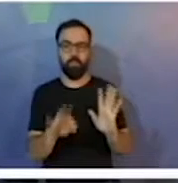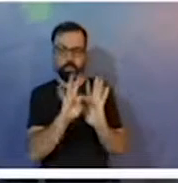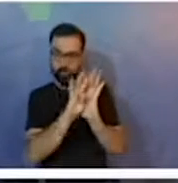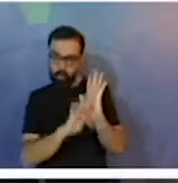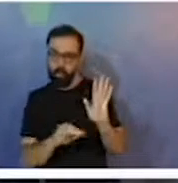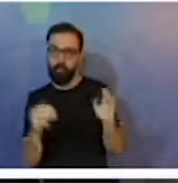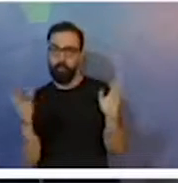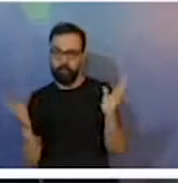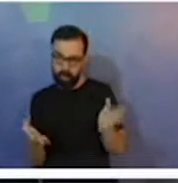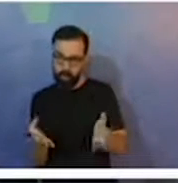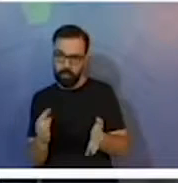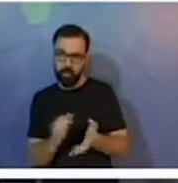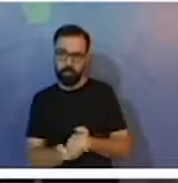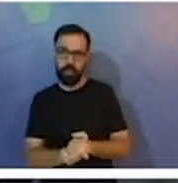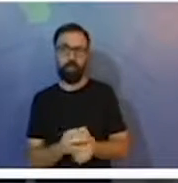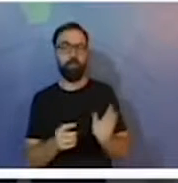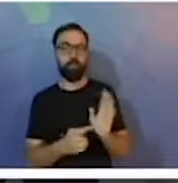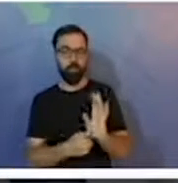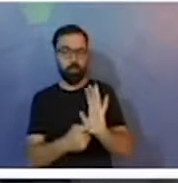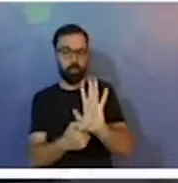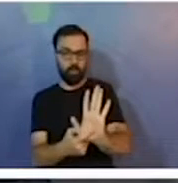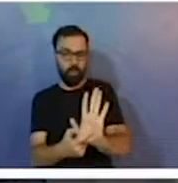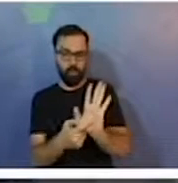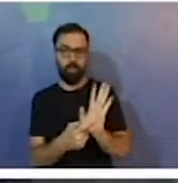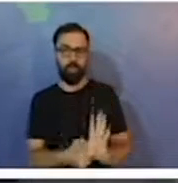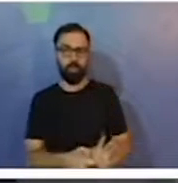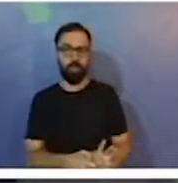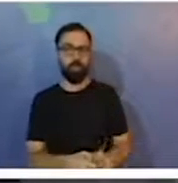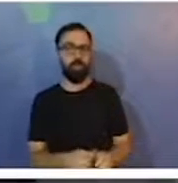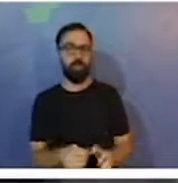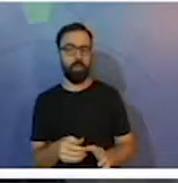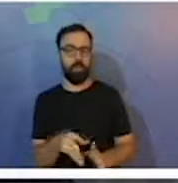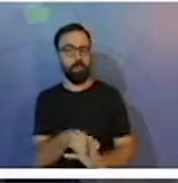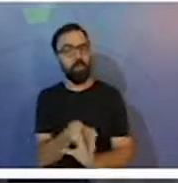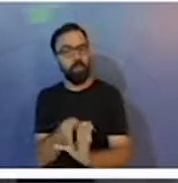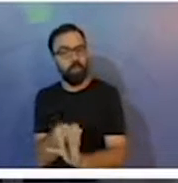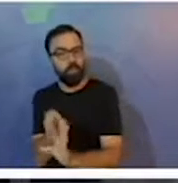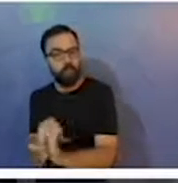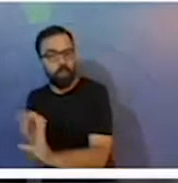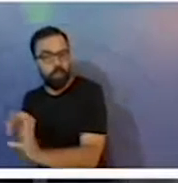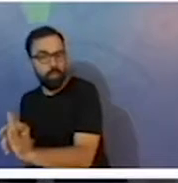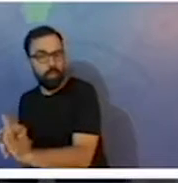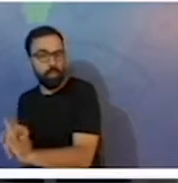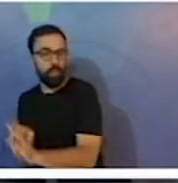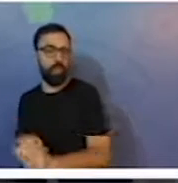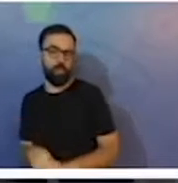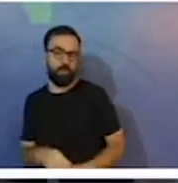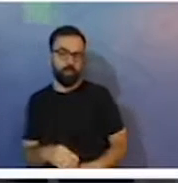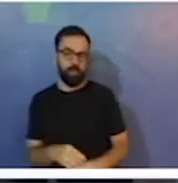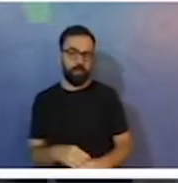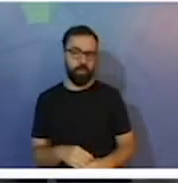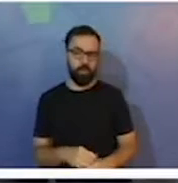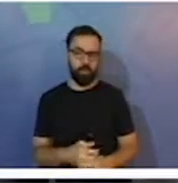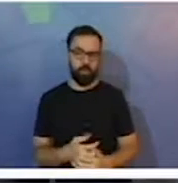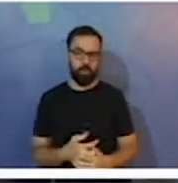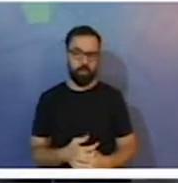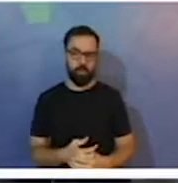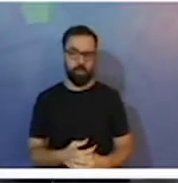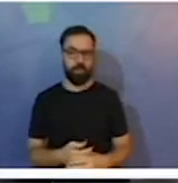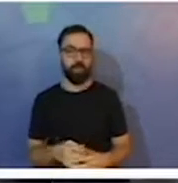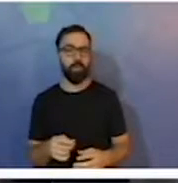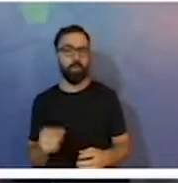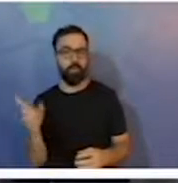vai conhecer agora em forma como fazer algo que tem instruções certamente a maioria de nós não saberia fazer